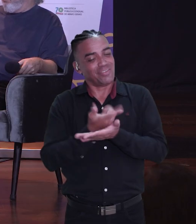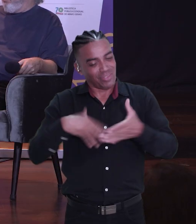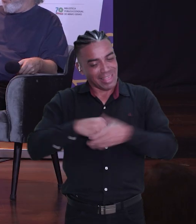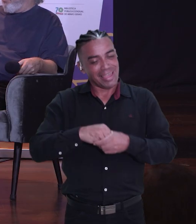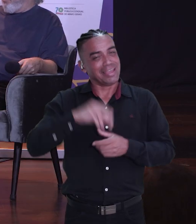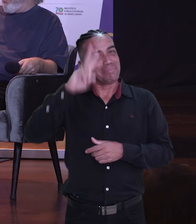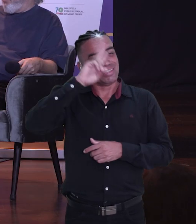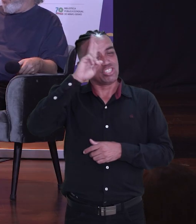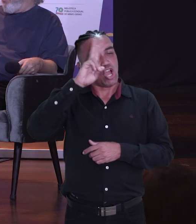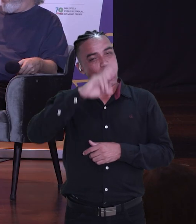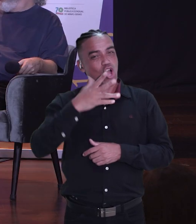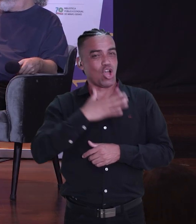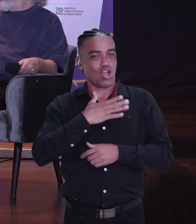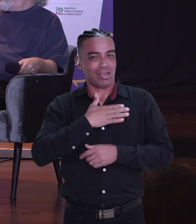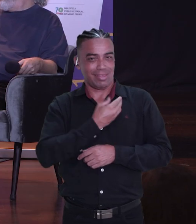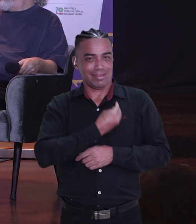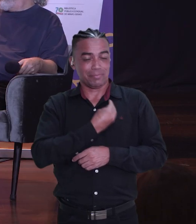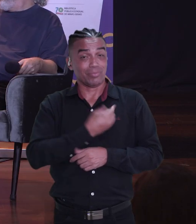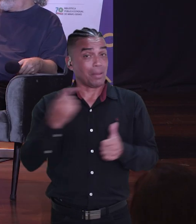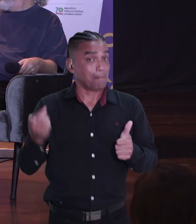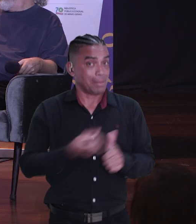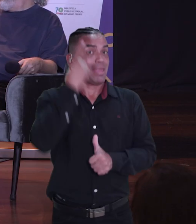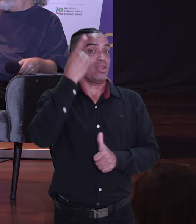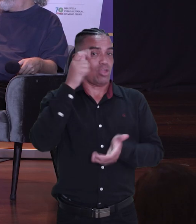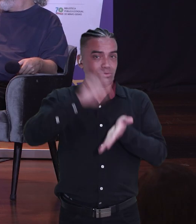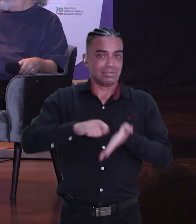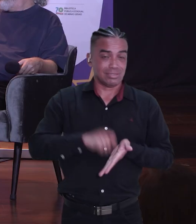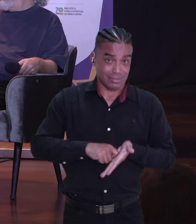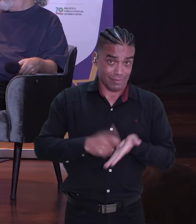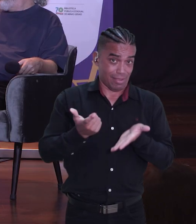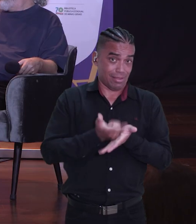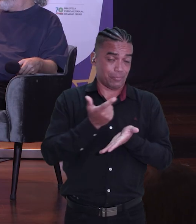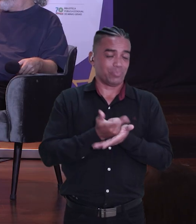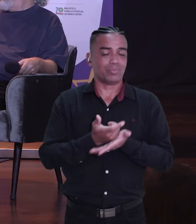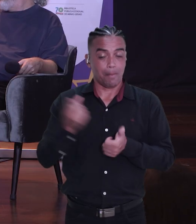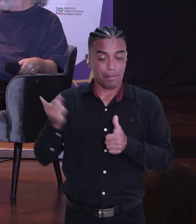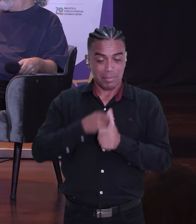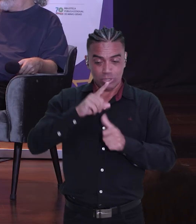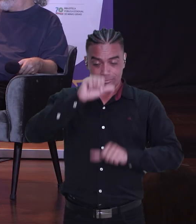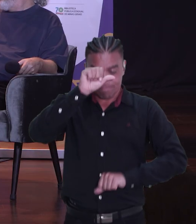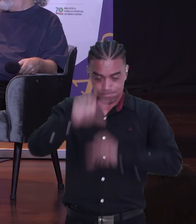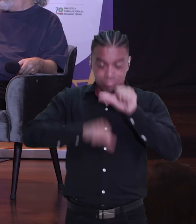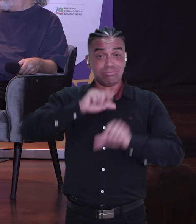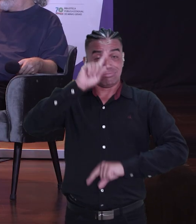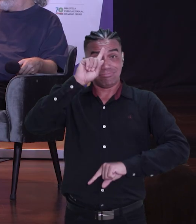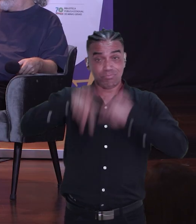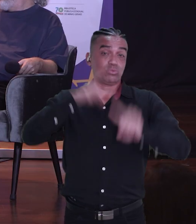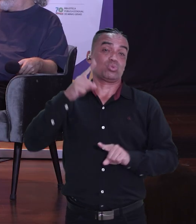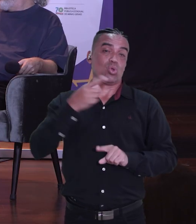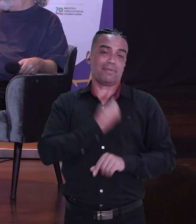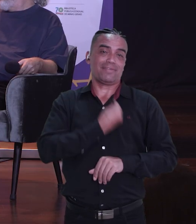da minha história, não só por ter sido o primeiro, mas por ter sido o primeiro que me transformou em